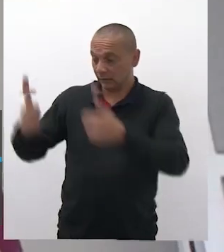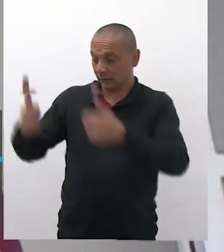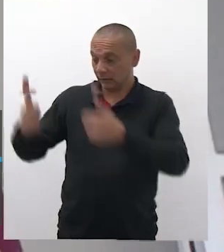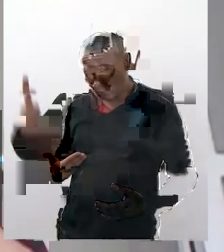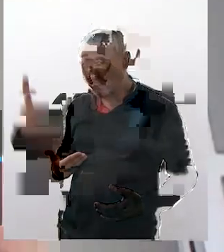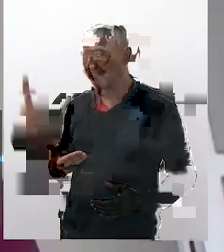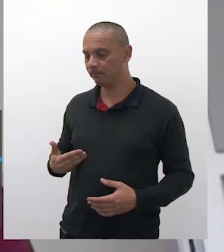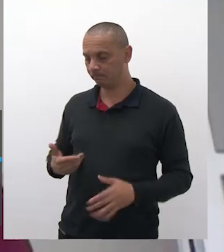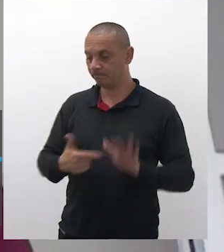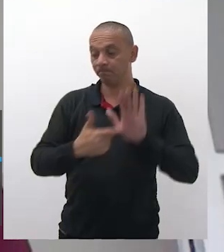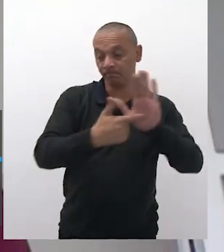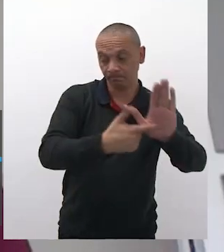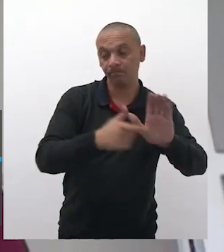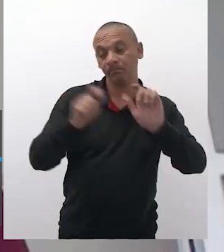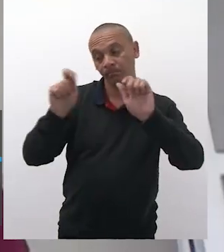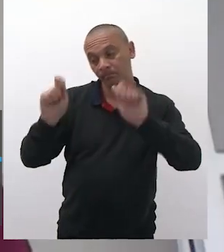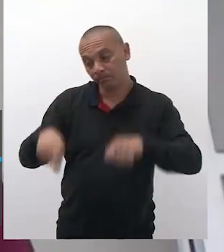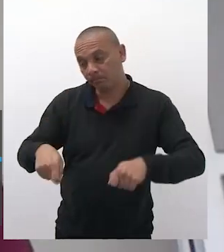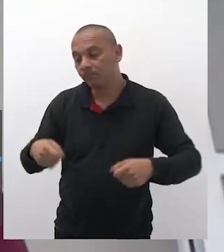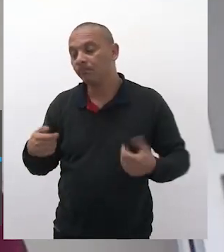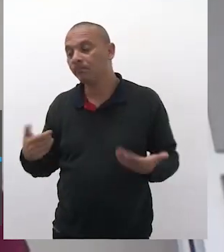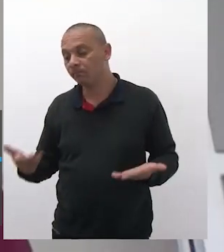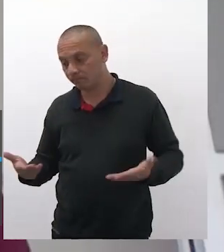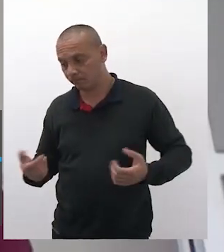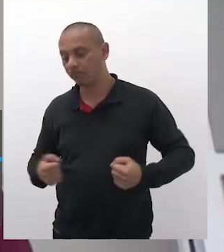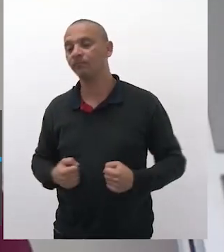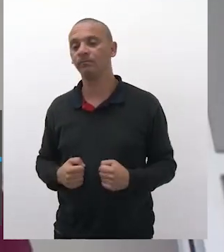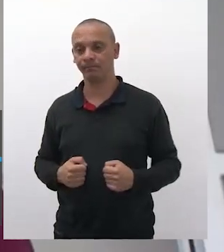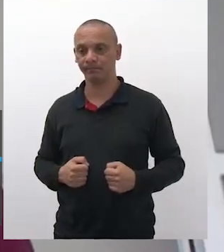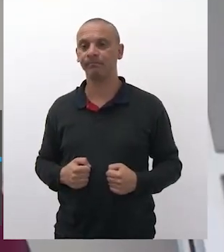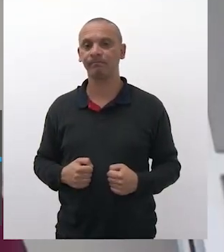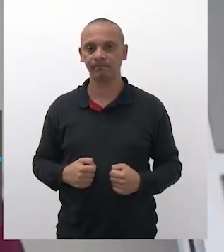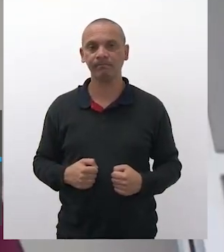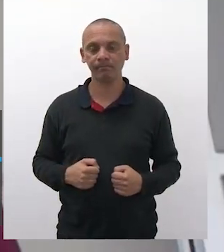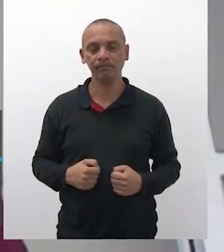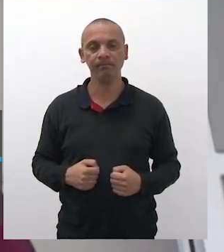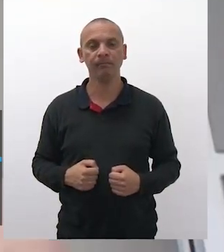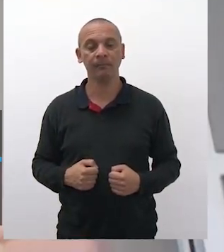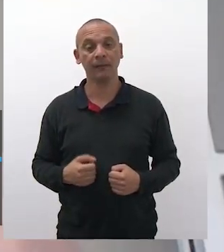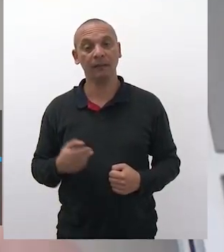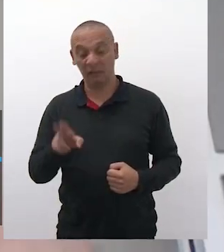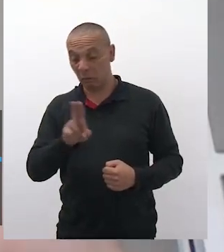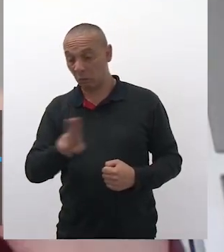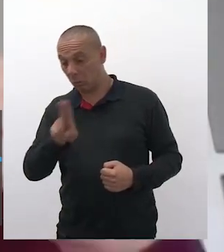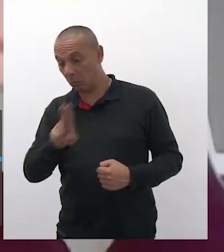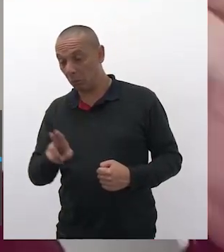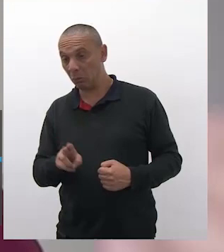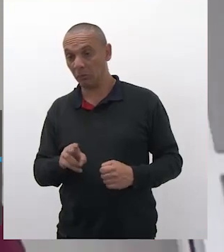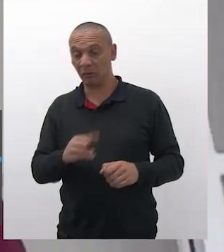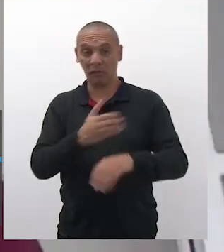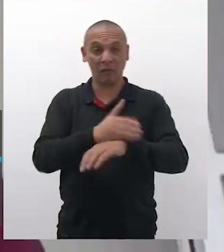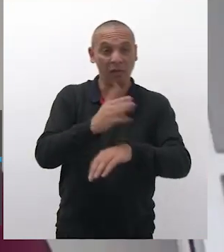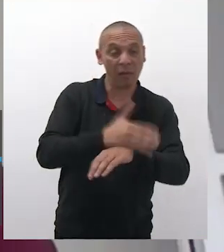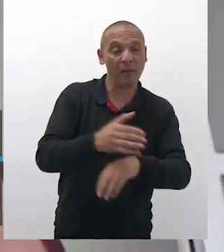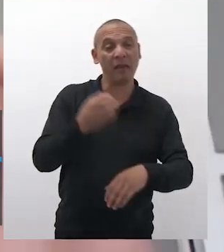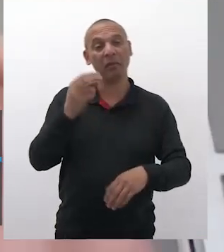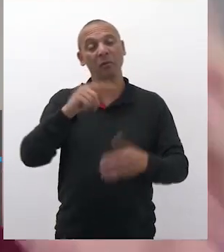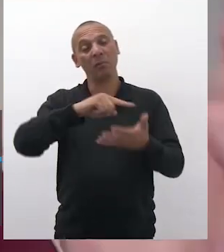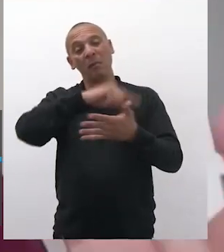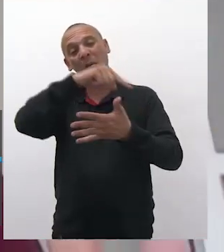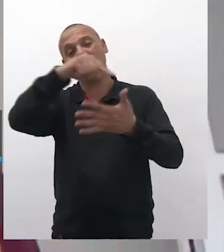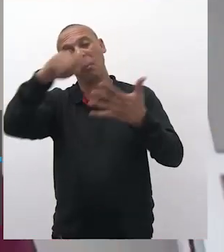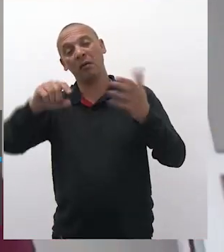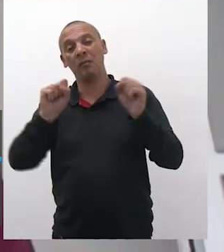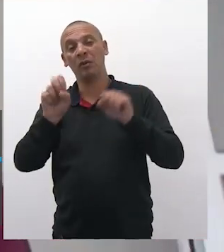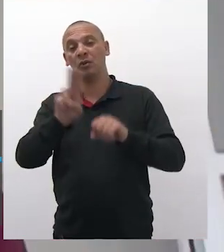E o que essa instituição pública pode fazer com essa doação, né? Se vai utilizar nas formações, não. Então, tudo isso tem que